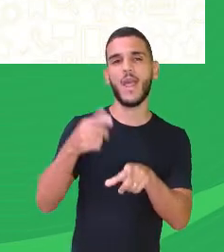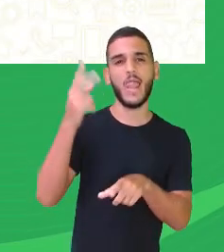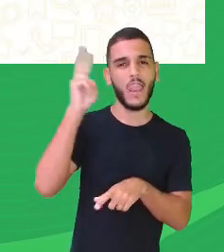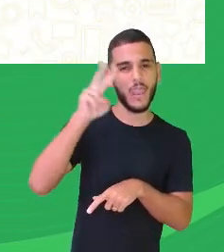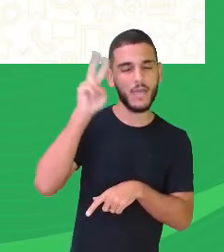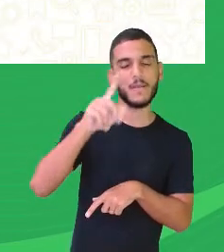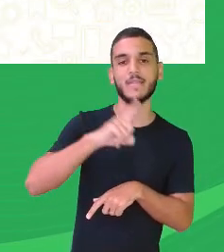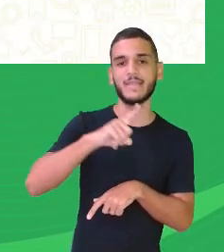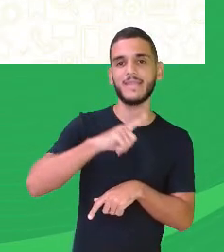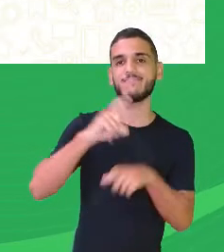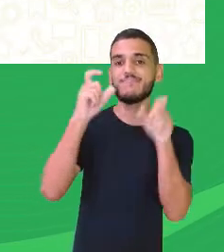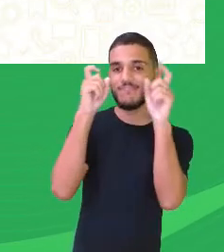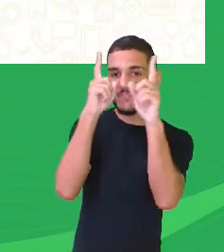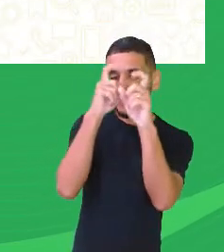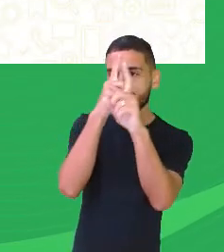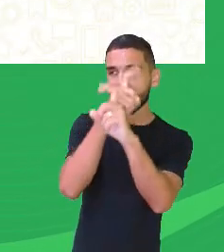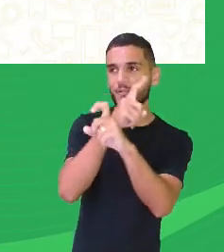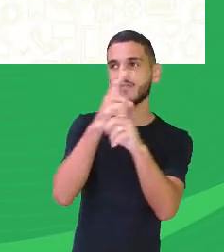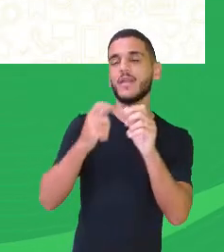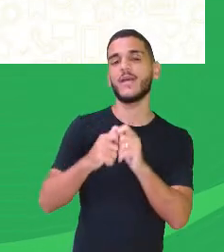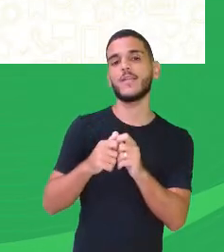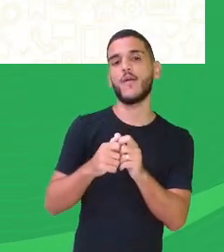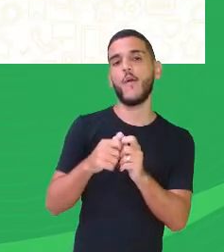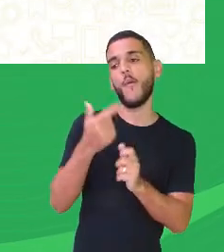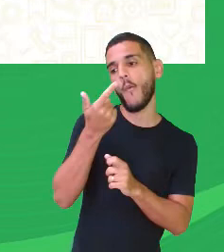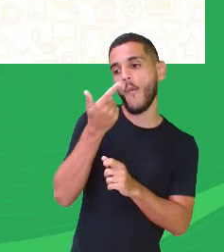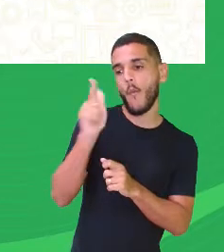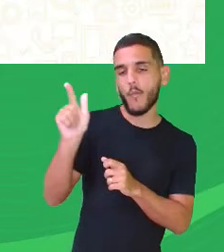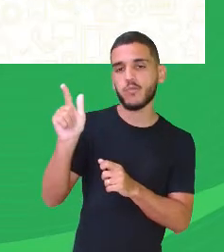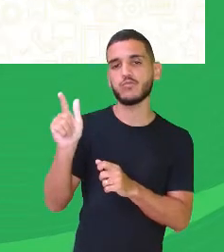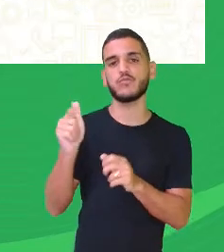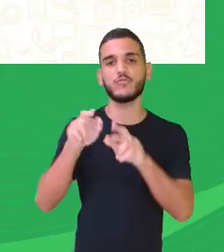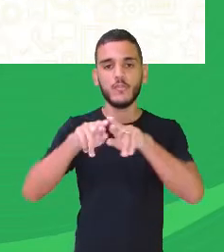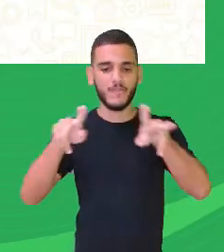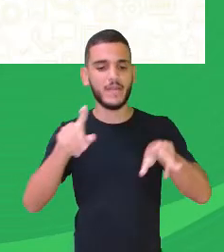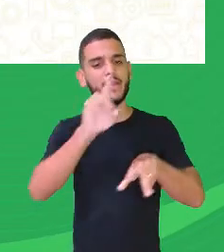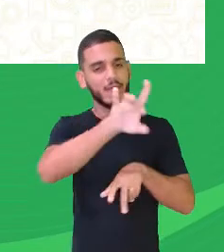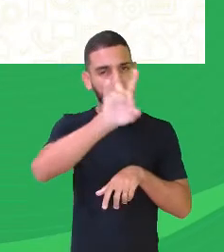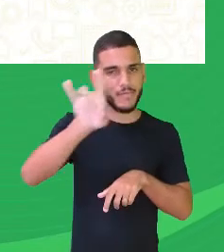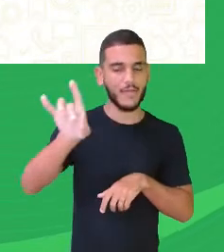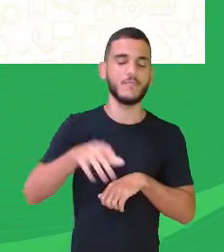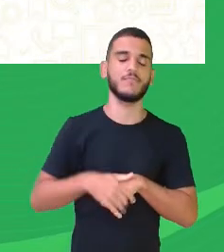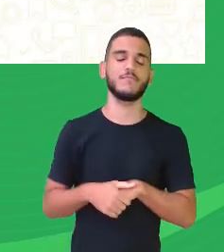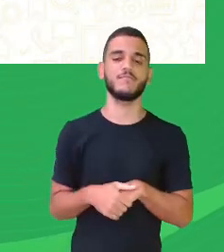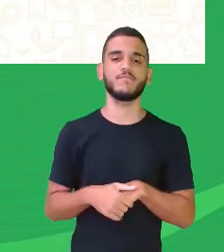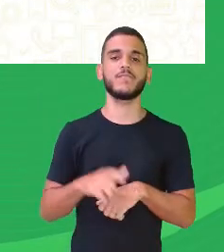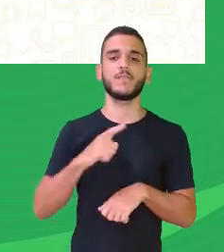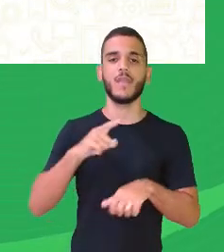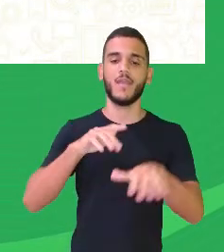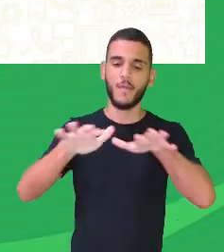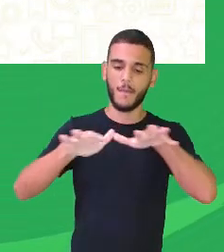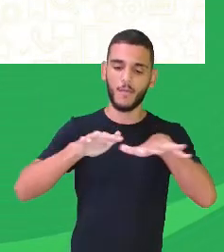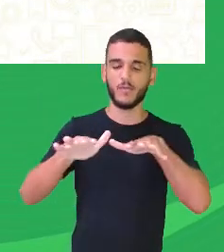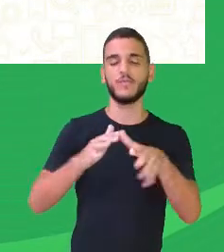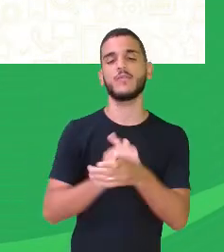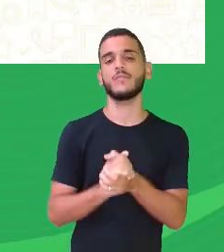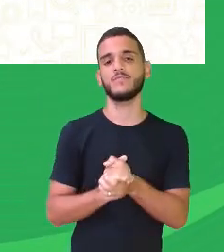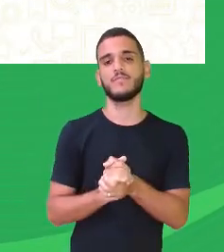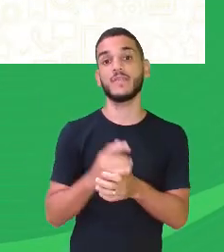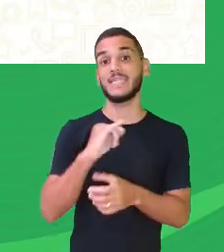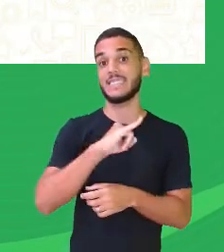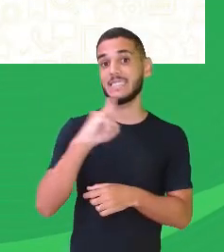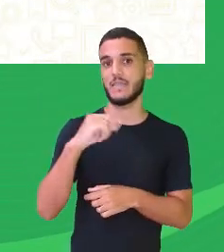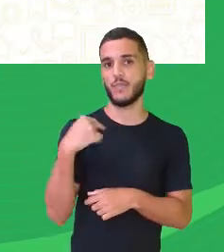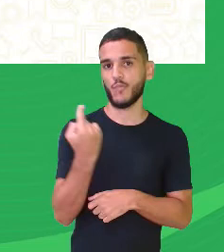têm um déficit, né? Alguns evidenciam, obviamente, não todos, motor. Então, se a gente